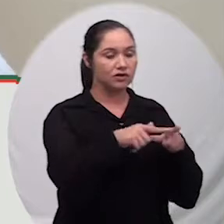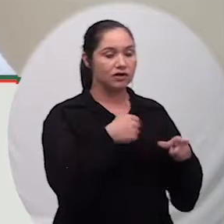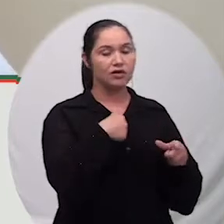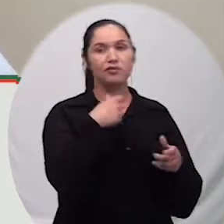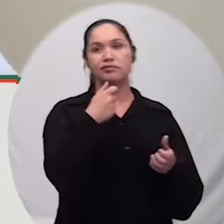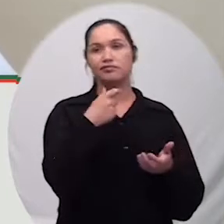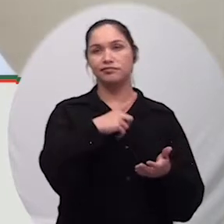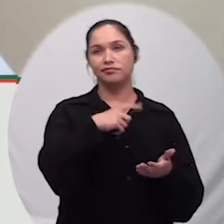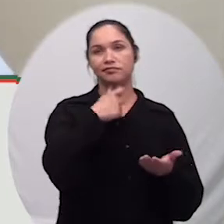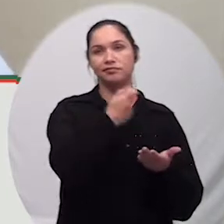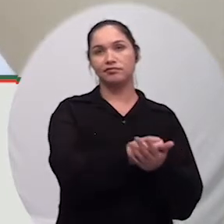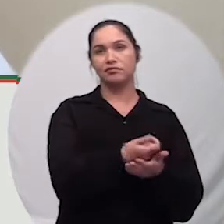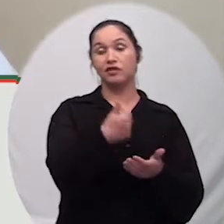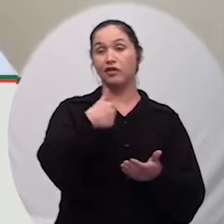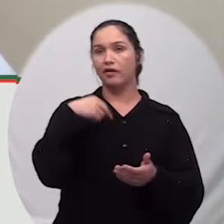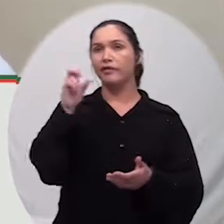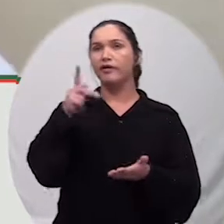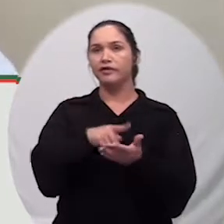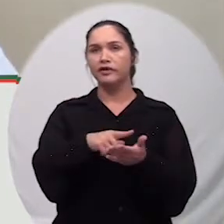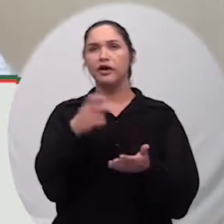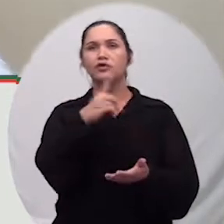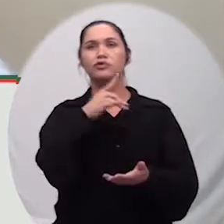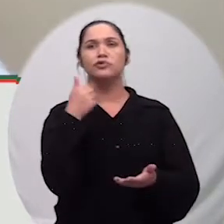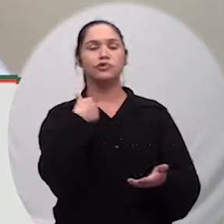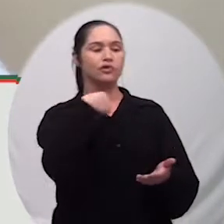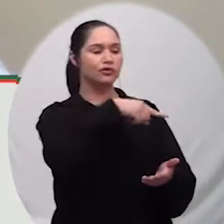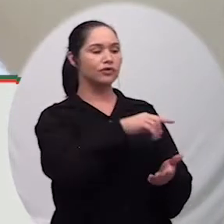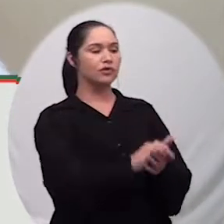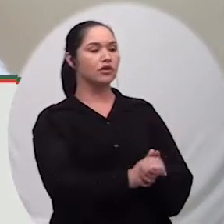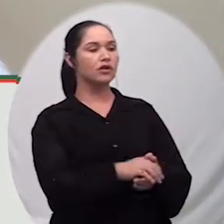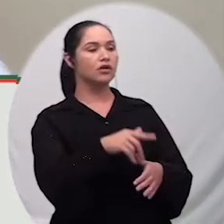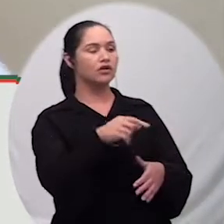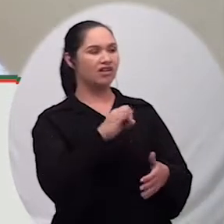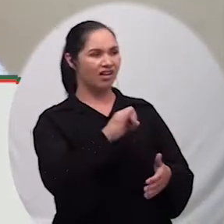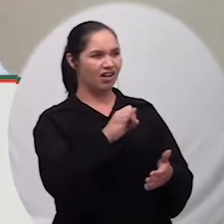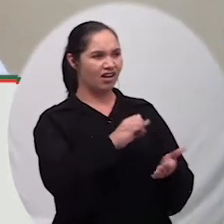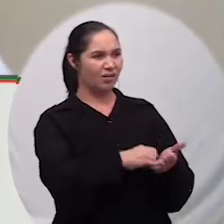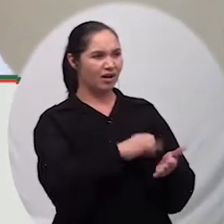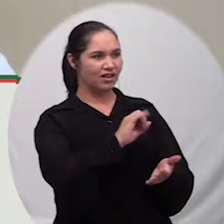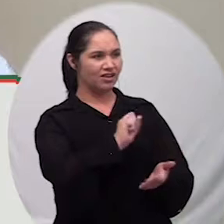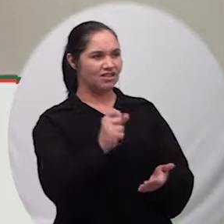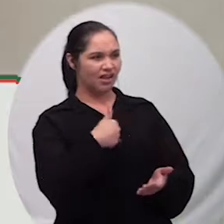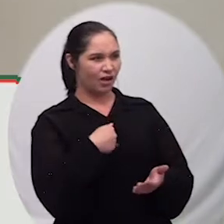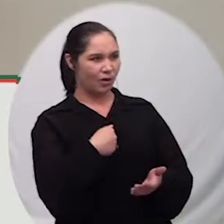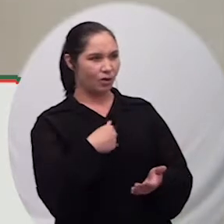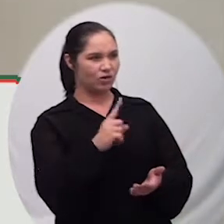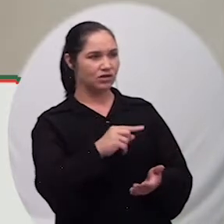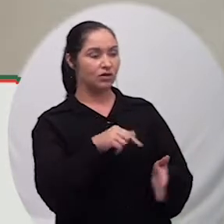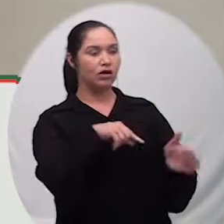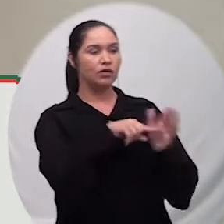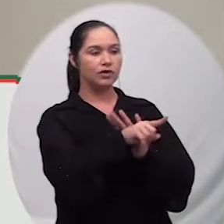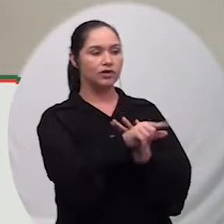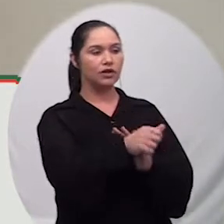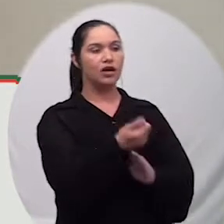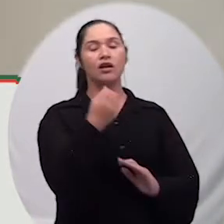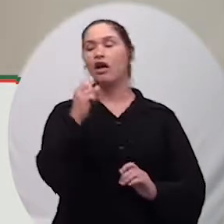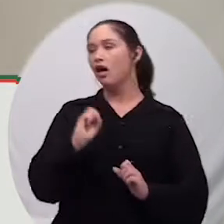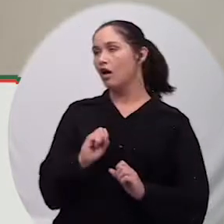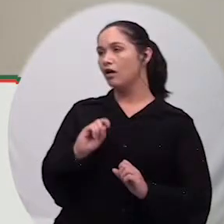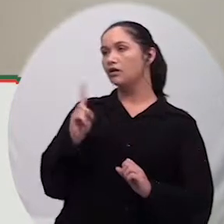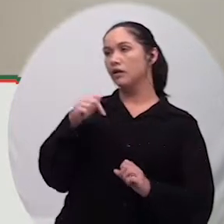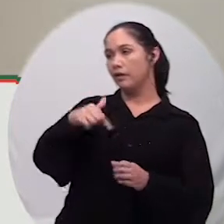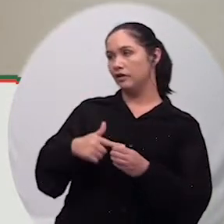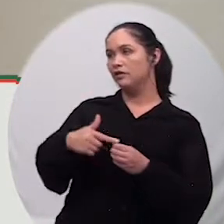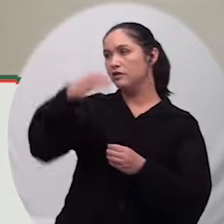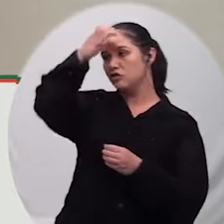essa do ISS, eu questionei o cartorário e ele me trouxe, não, aqui em